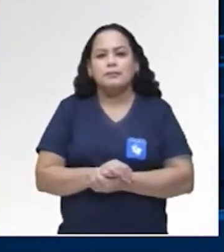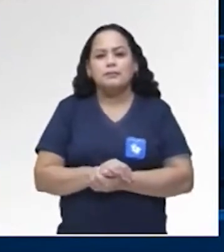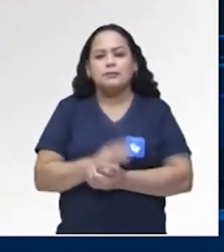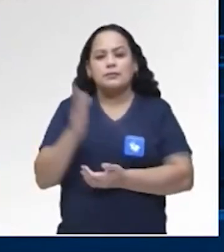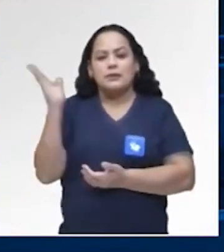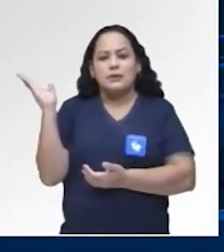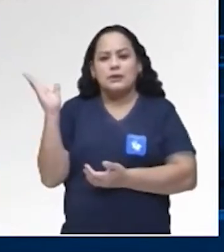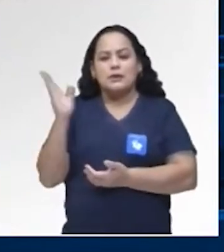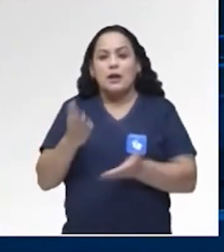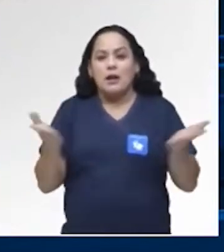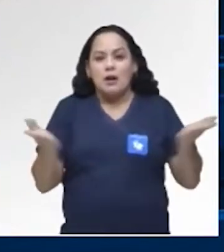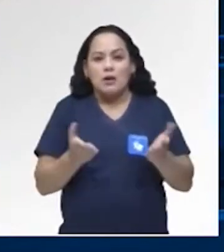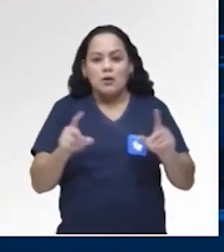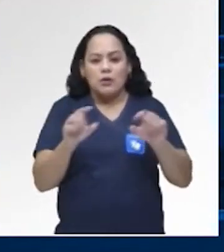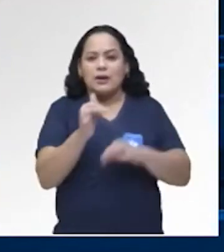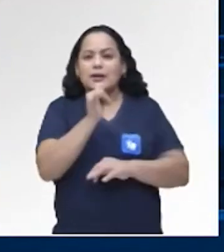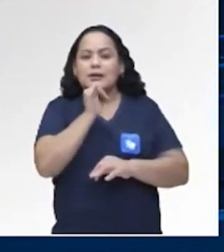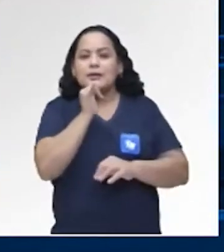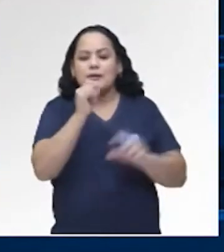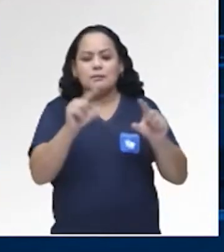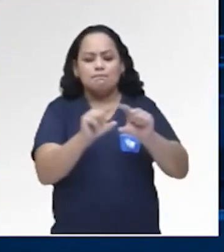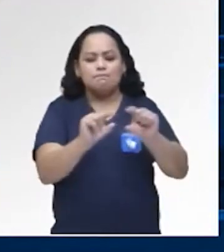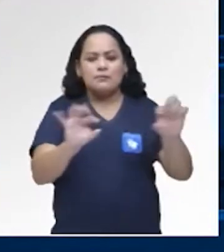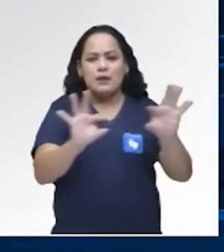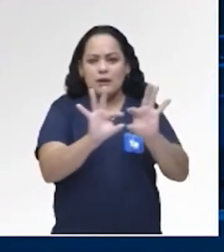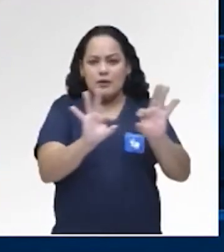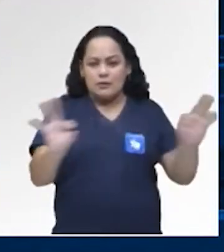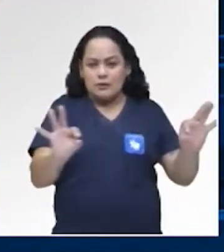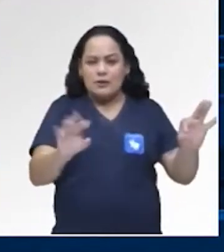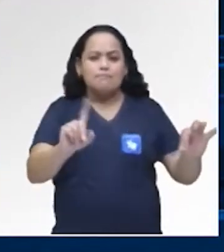Frase negativa agora, eu vou mostrar um exemplo para vocês. Olha só.